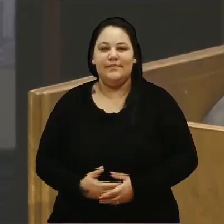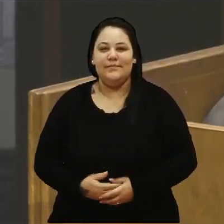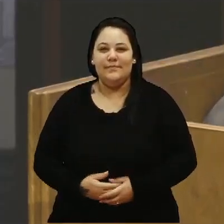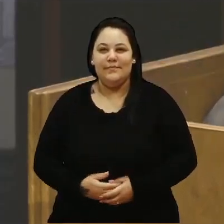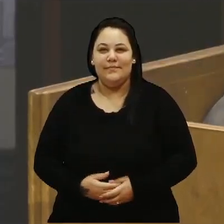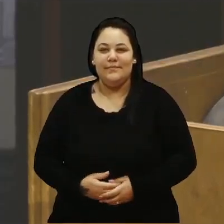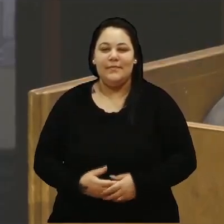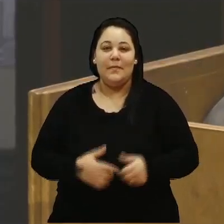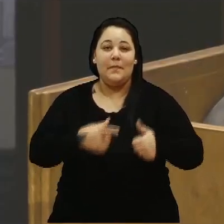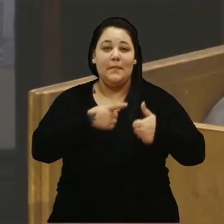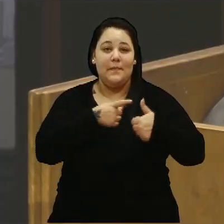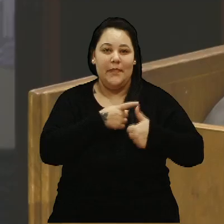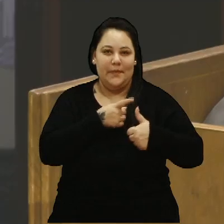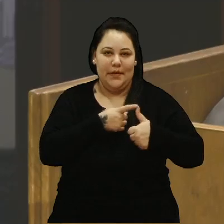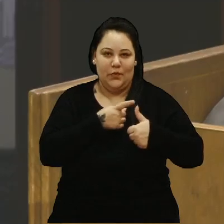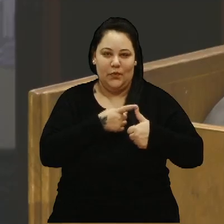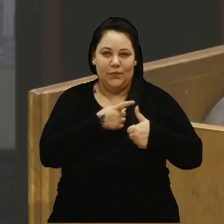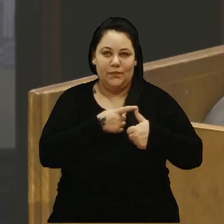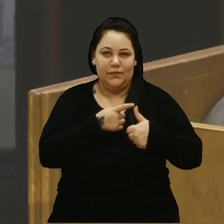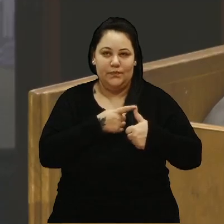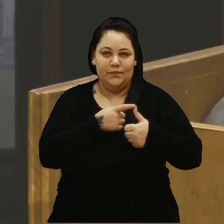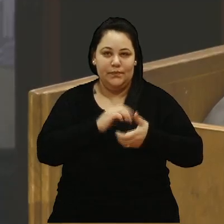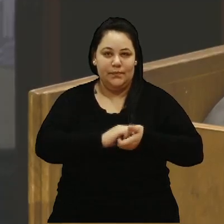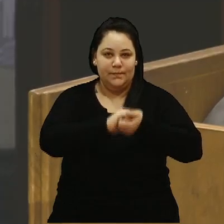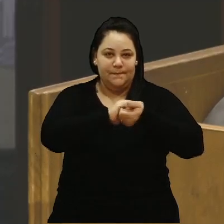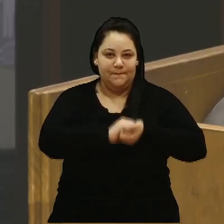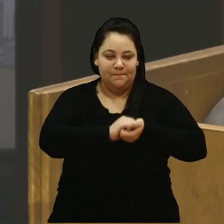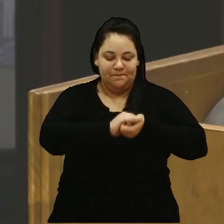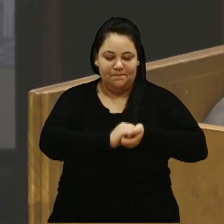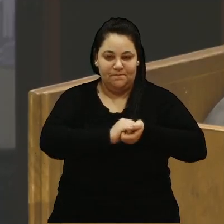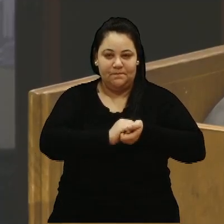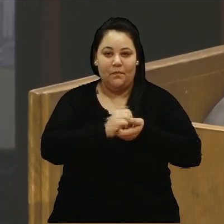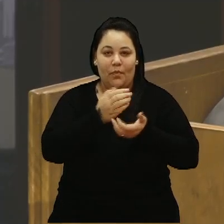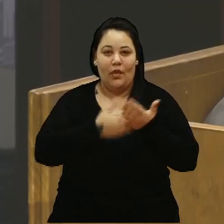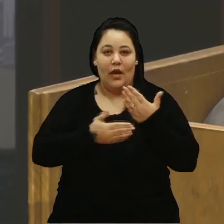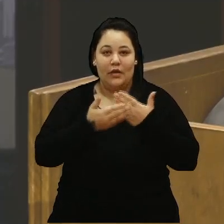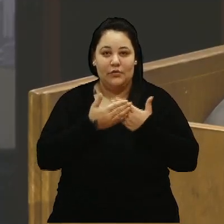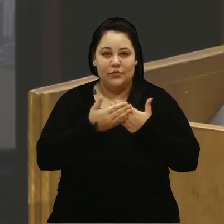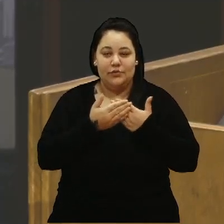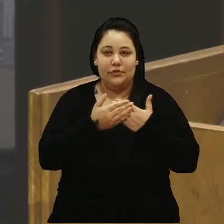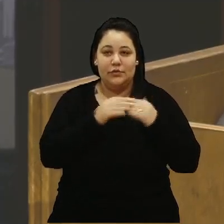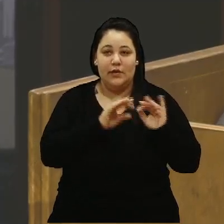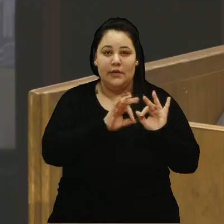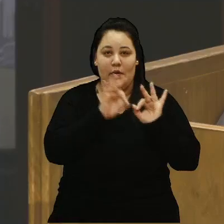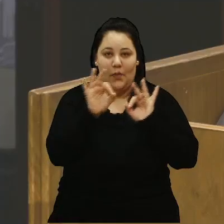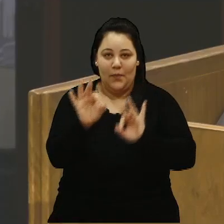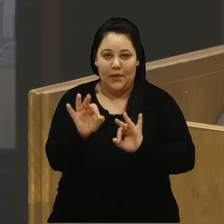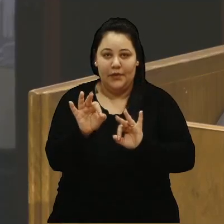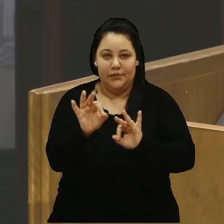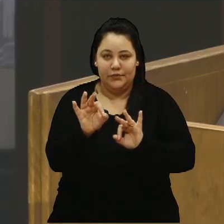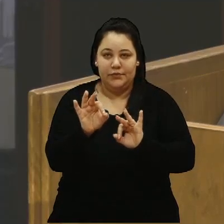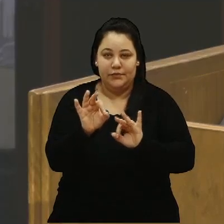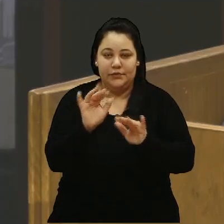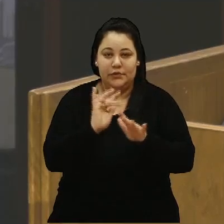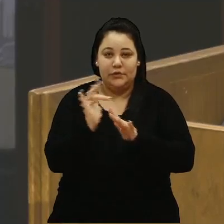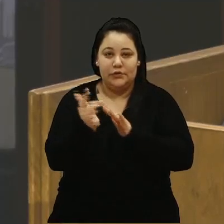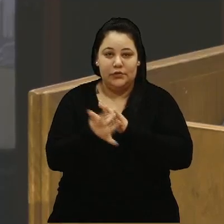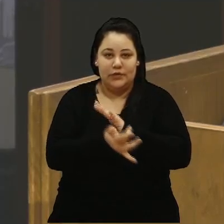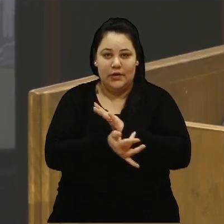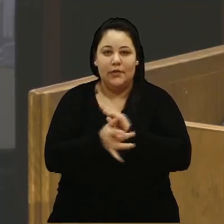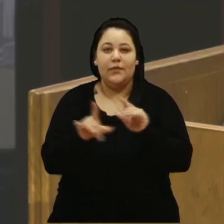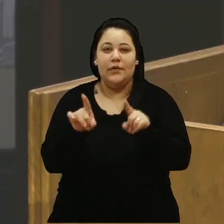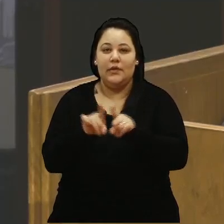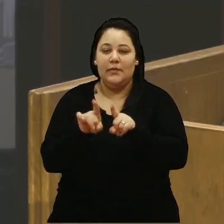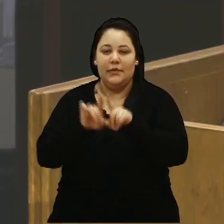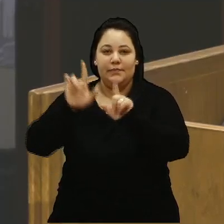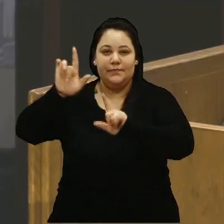Por primeiro, minha saudação a todos que nos assistem através das redes sociais, através da